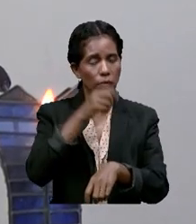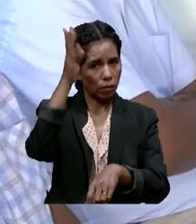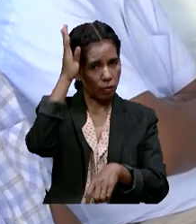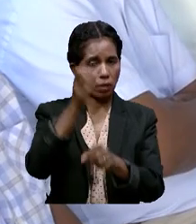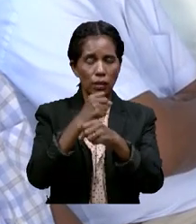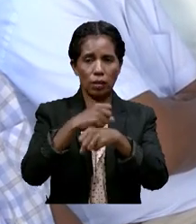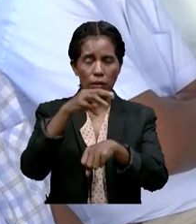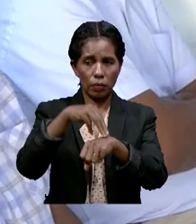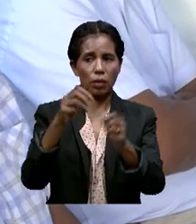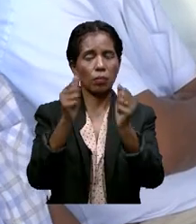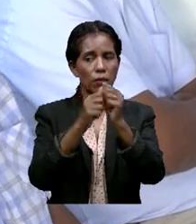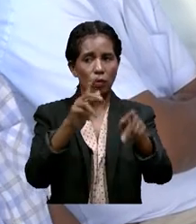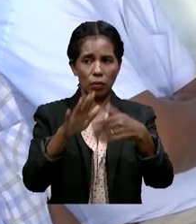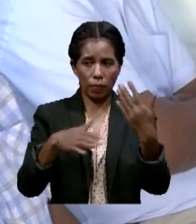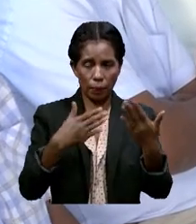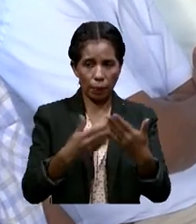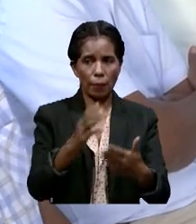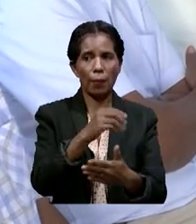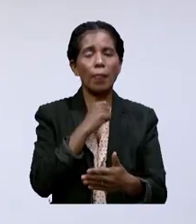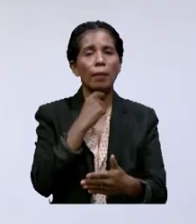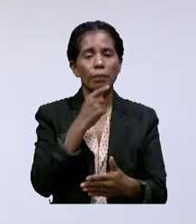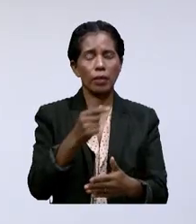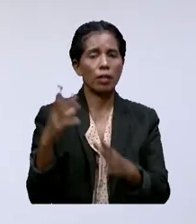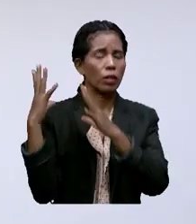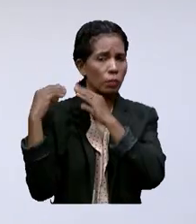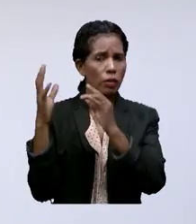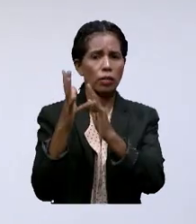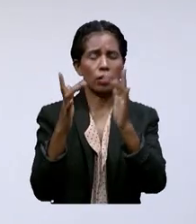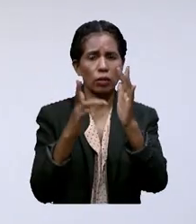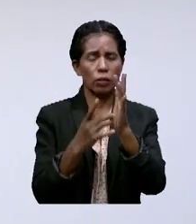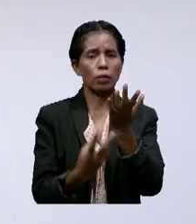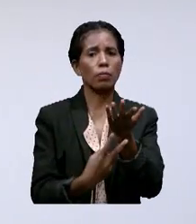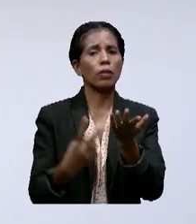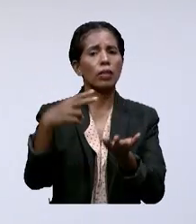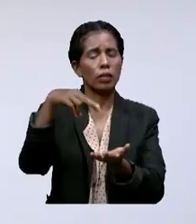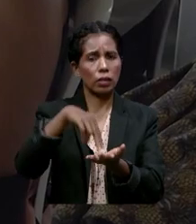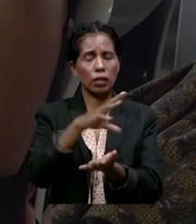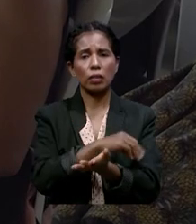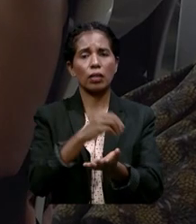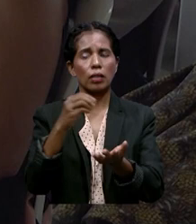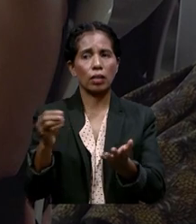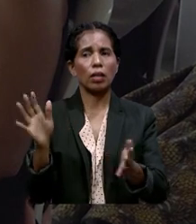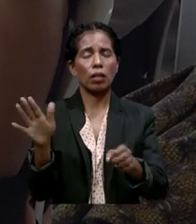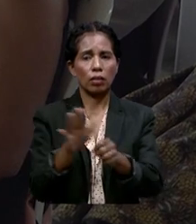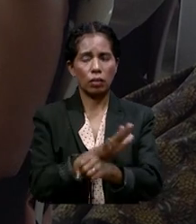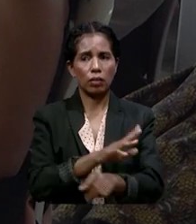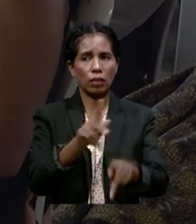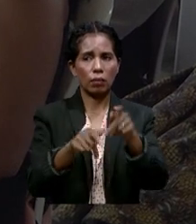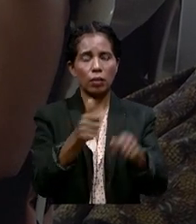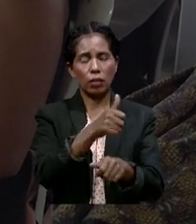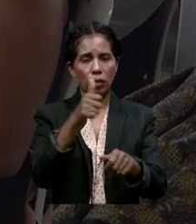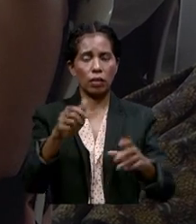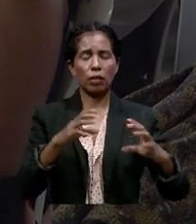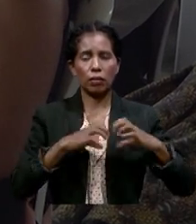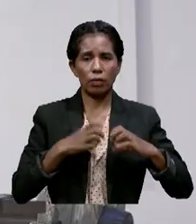Nei, Kosranisira, ia Homilia Cardeal Hateten Esperança Jesus Morisias Nian, Tengki Hakonu ia Sarani Ida Ida Nefuan. Ita